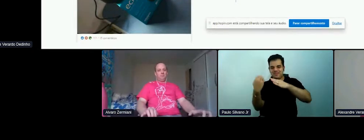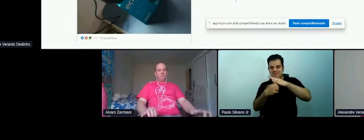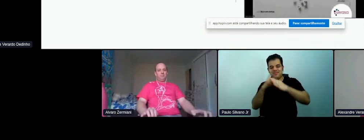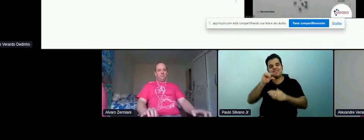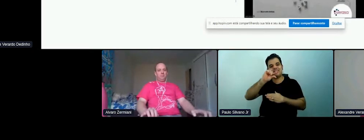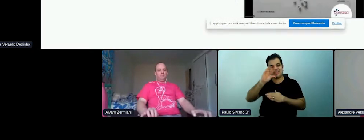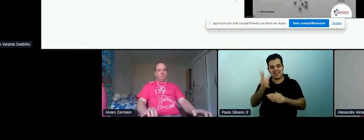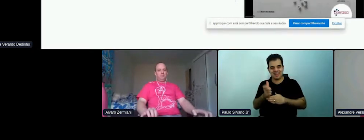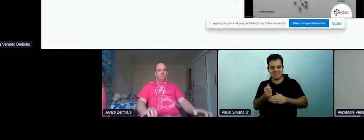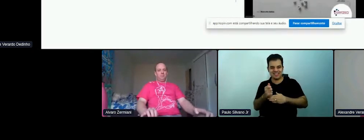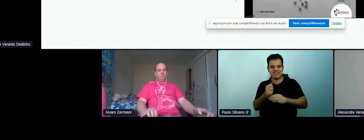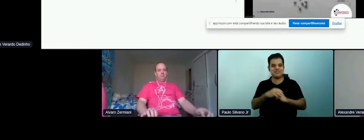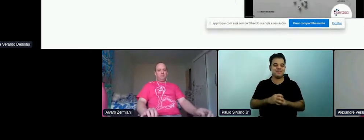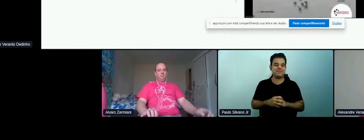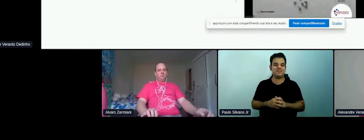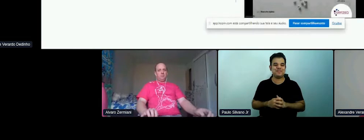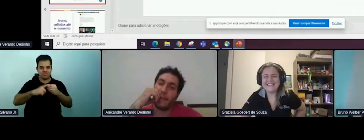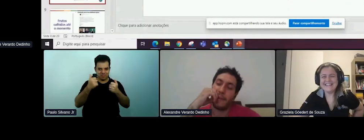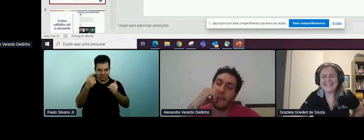Boa!